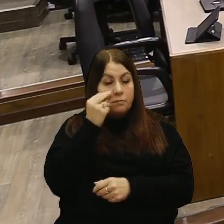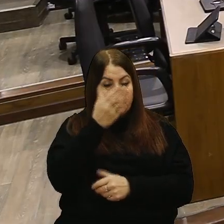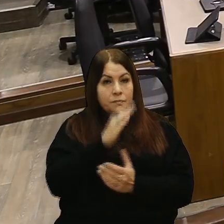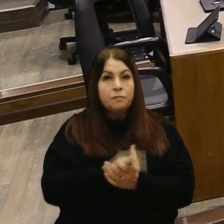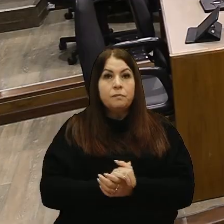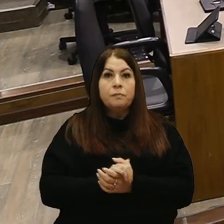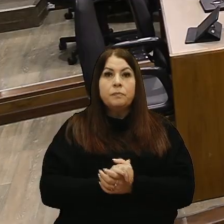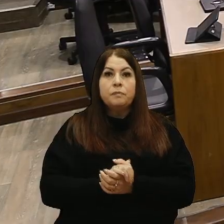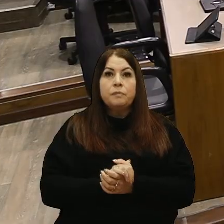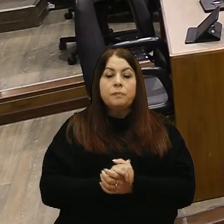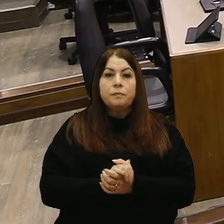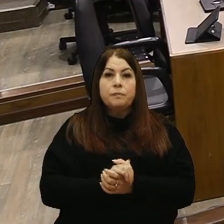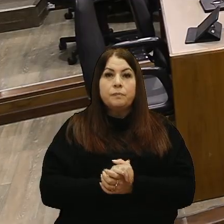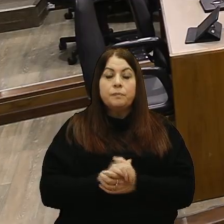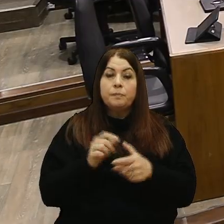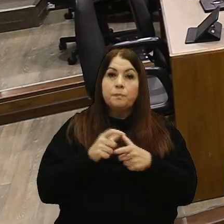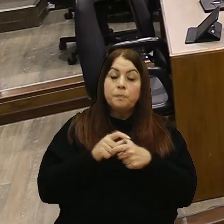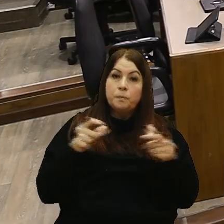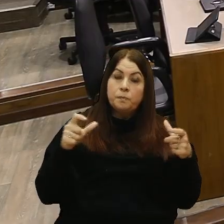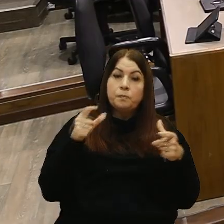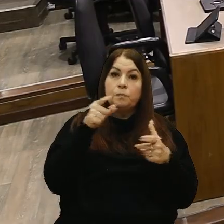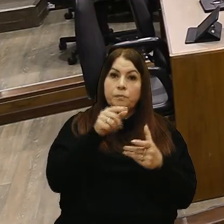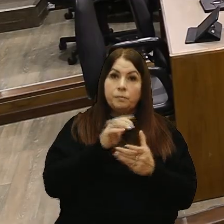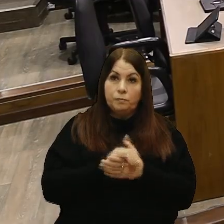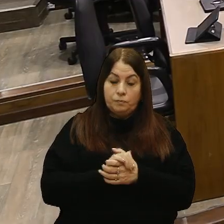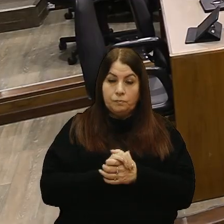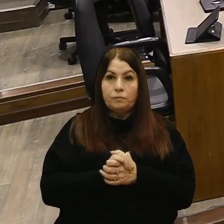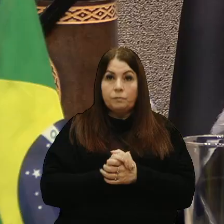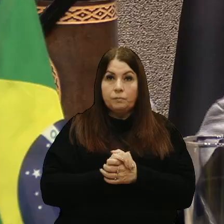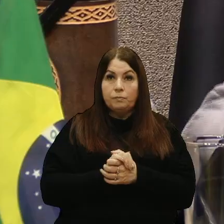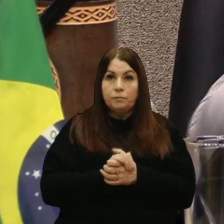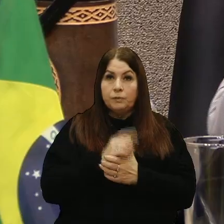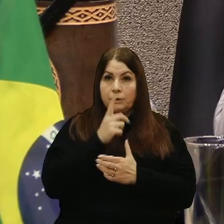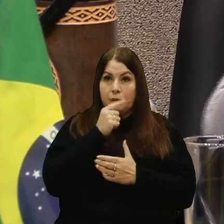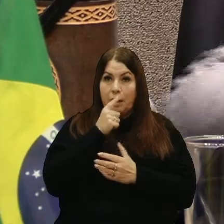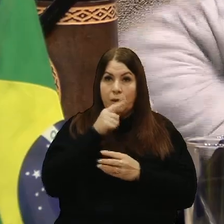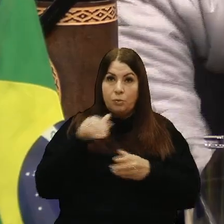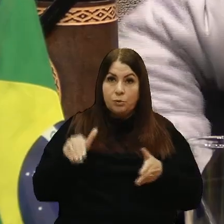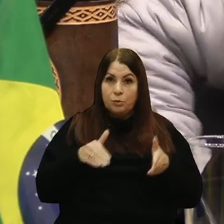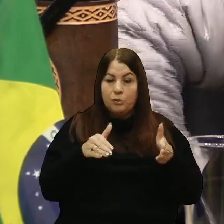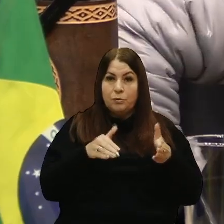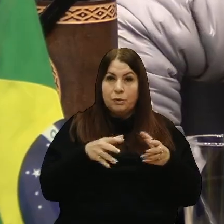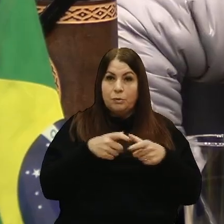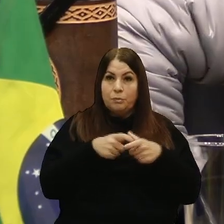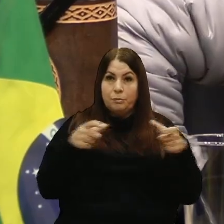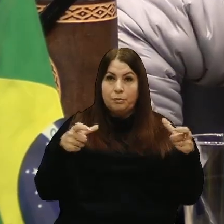Evidentemente, a ampliação da água no rio acabou